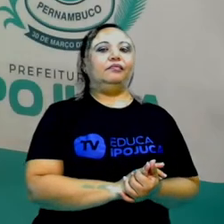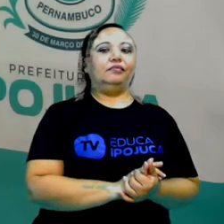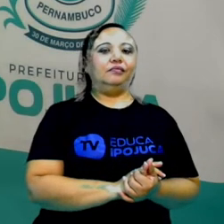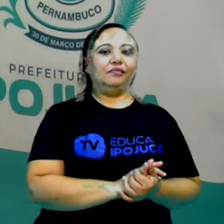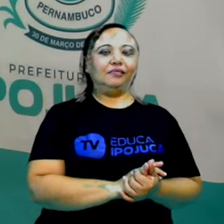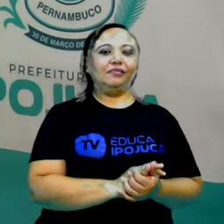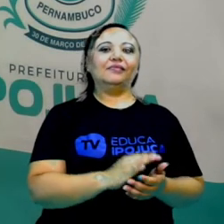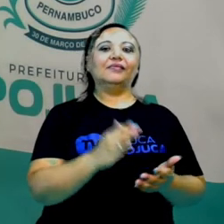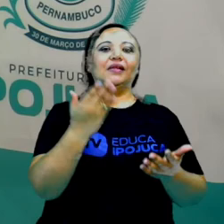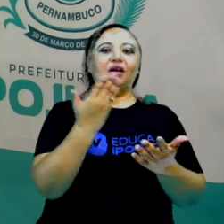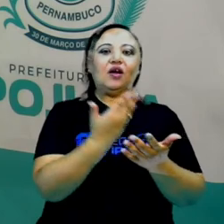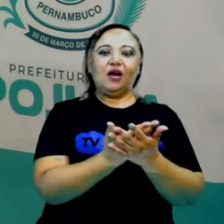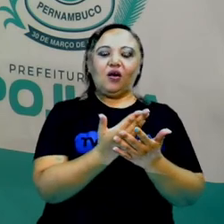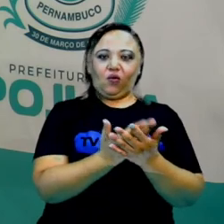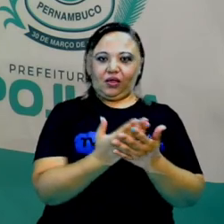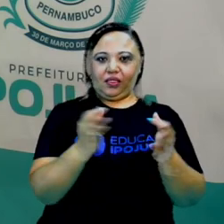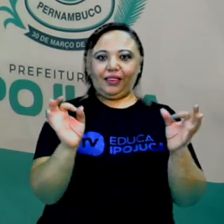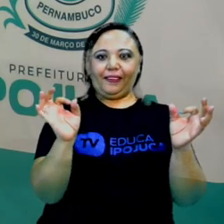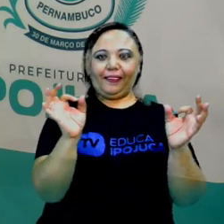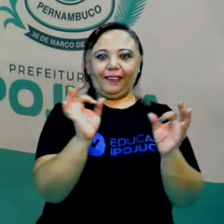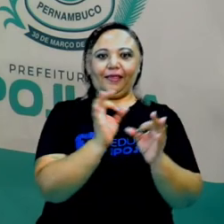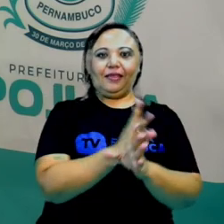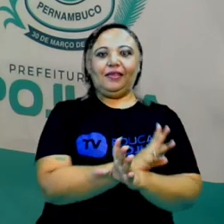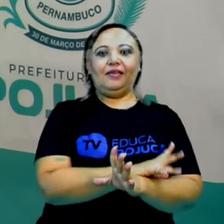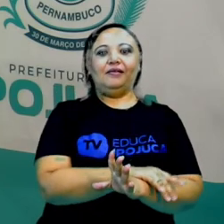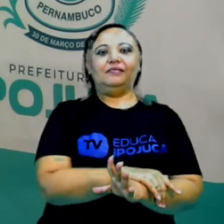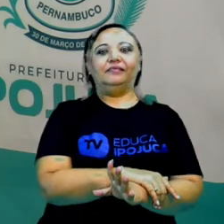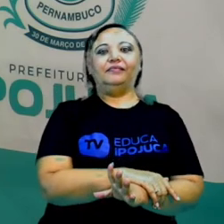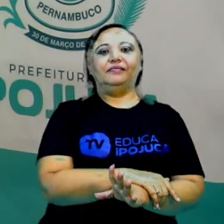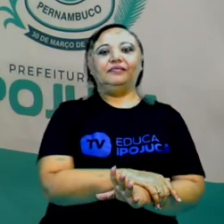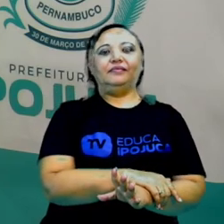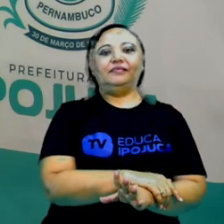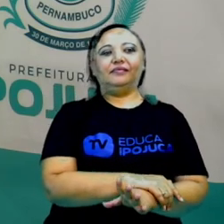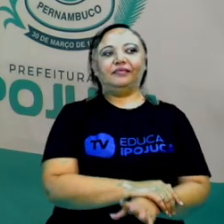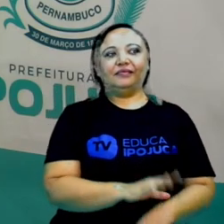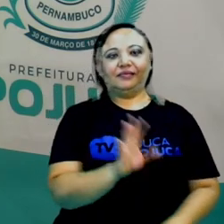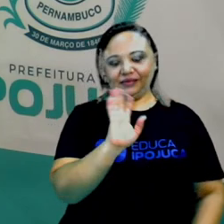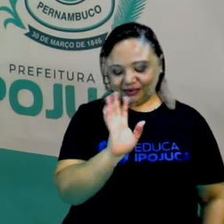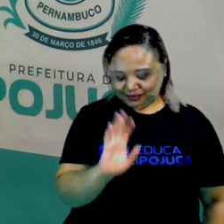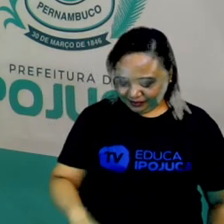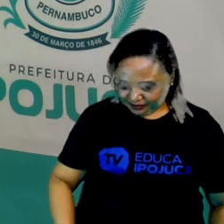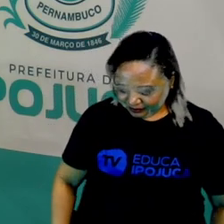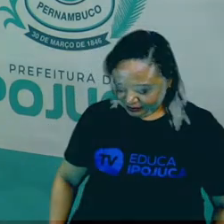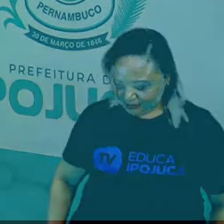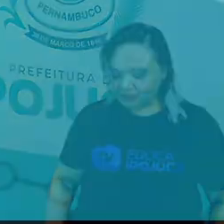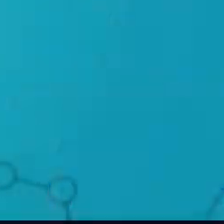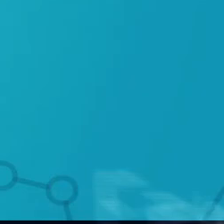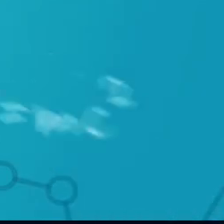gostado muito da aula de hoje e na próxima a gente se vê. Tchau, tchau.